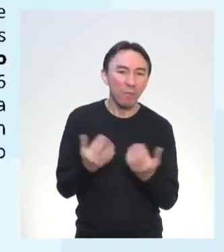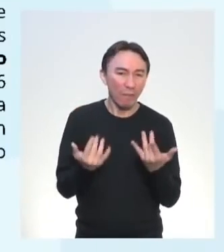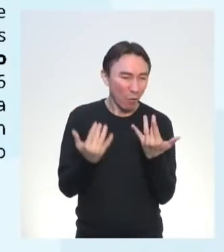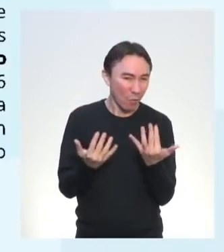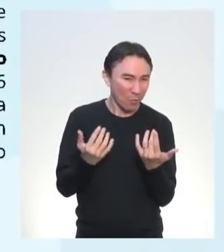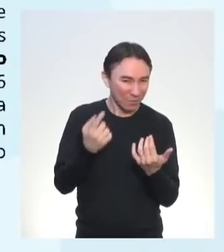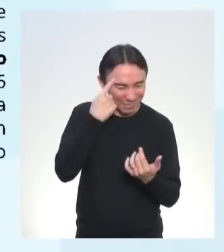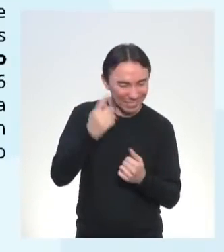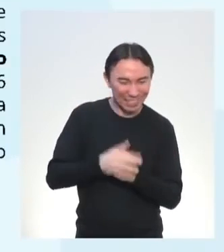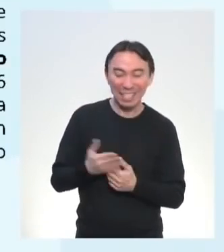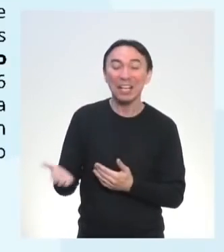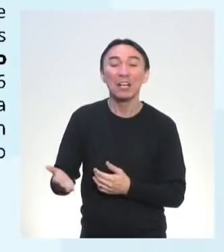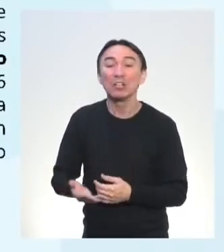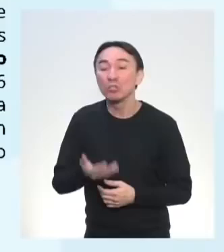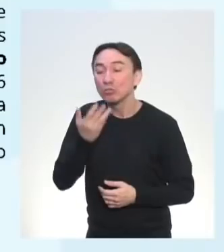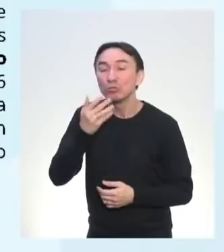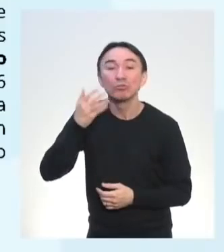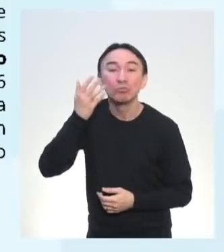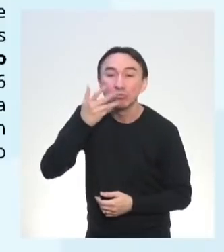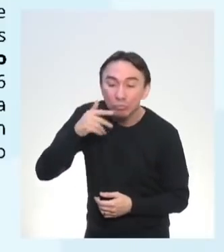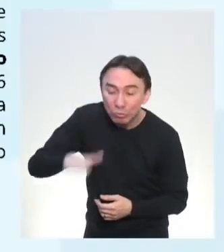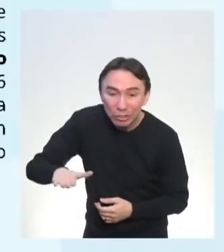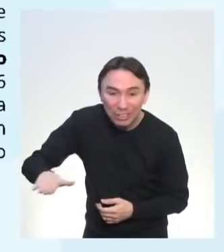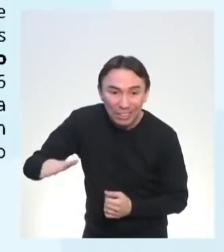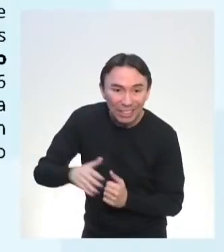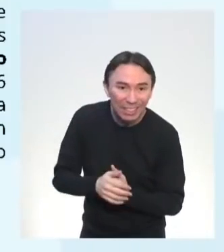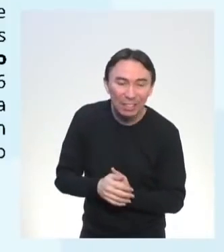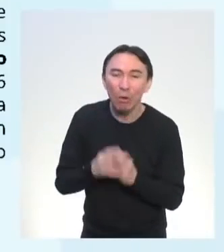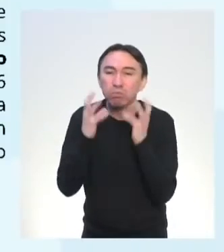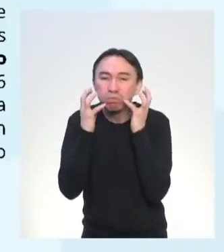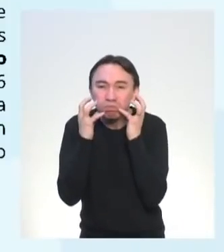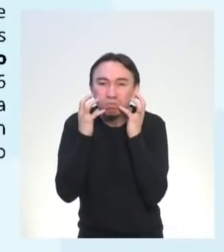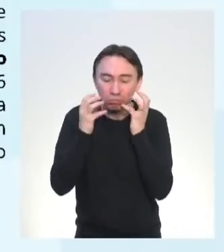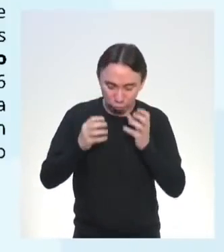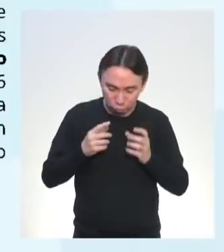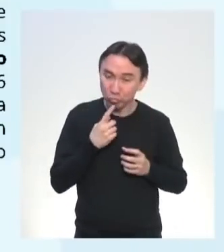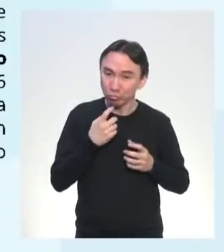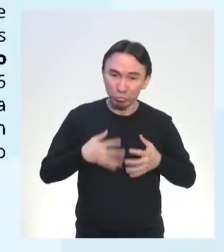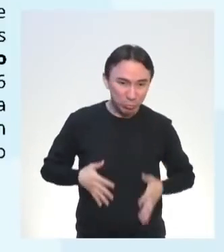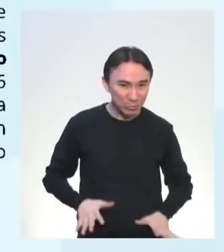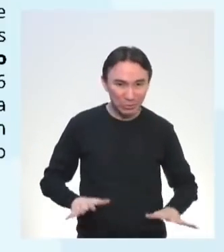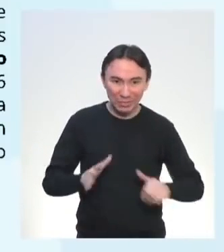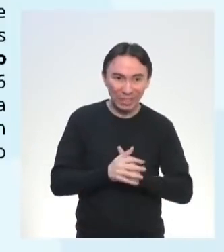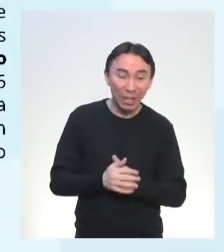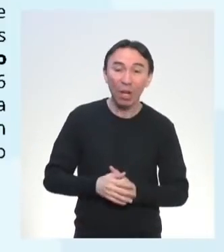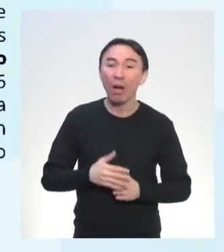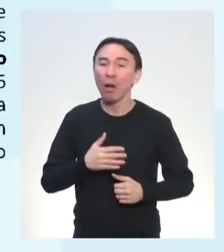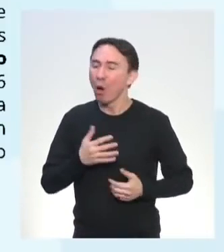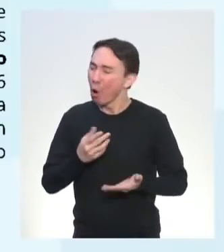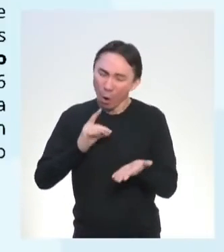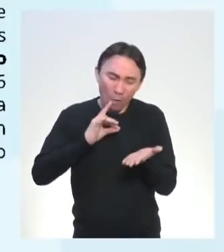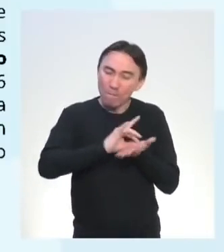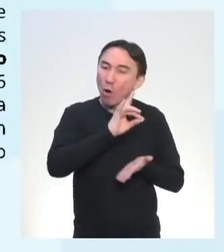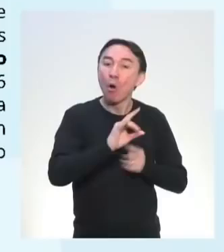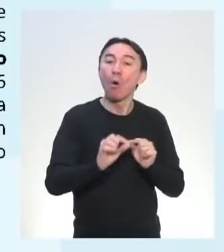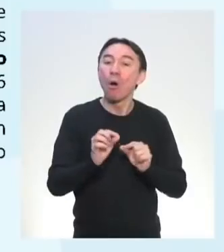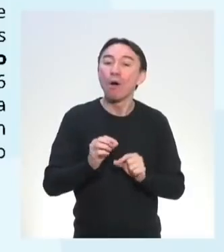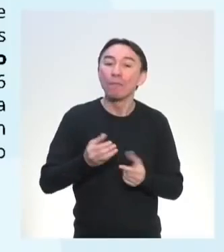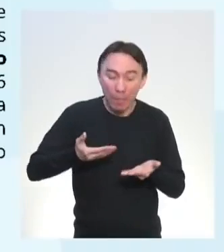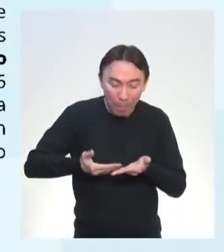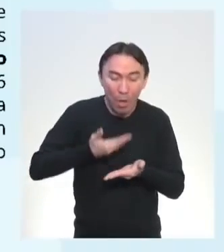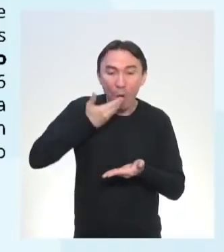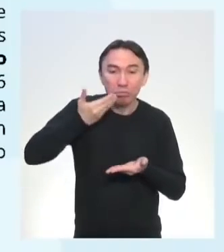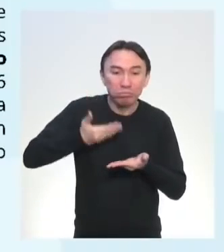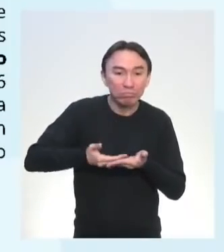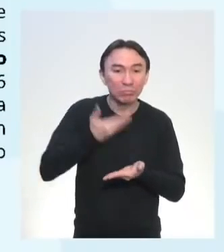bochechuda, que odiava a sopa e amava os Beatles, e, mais do que qualquer coisa, adorava um questionamento, tinha alcançado